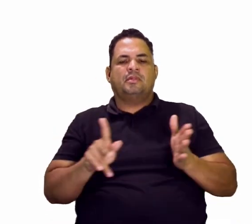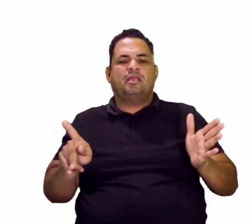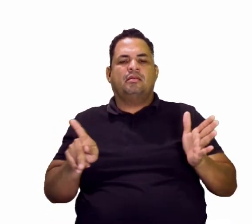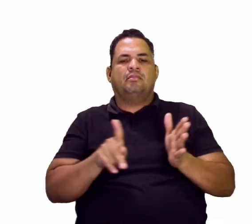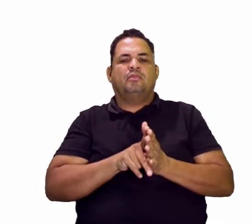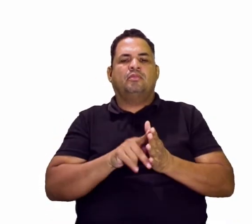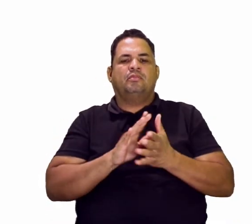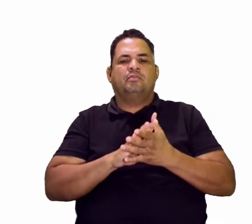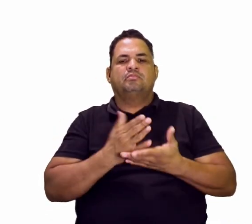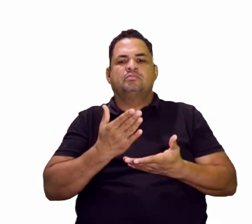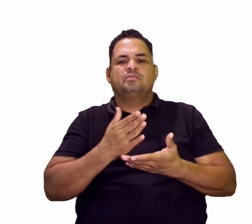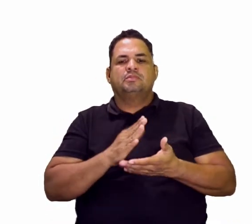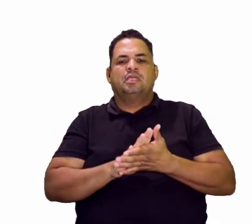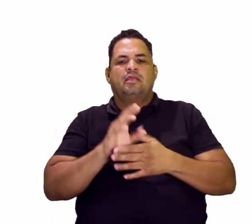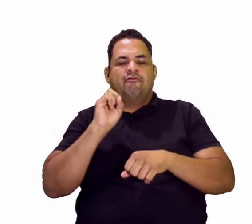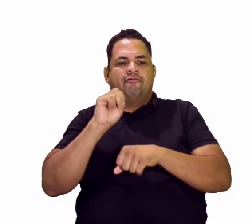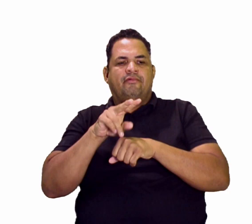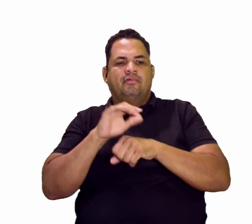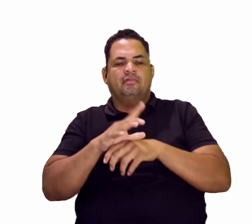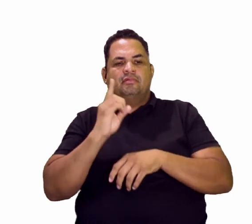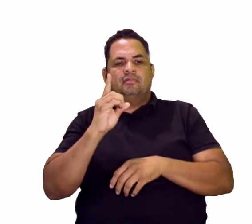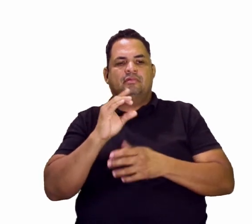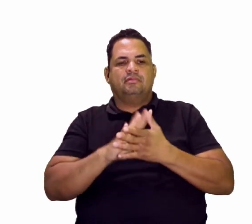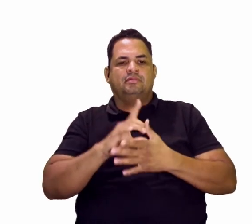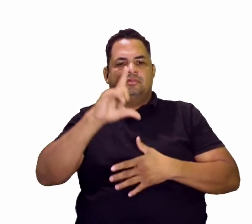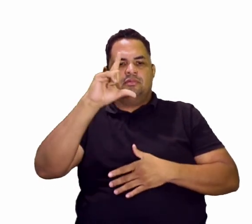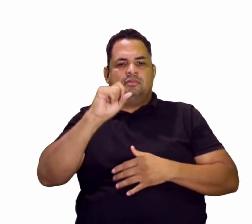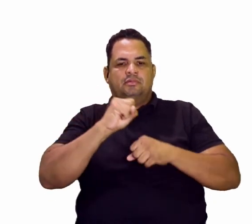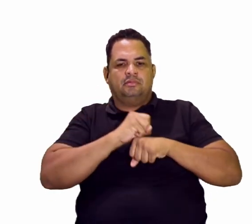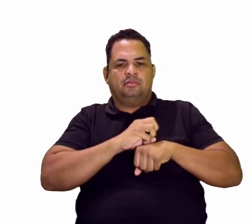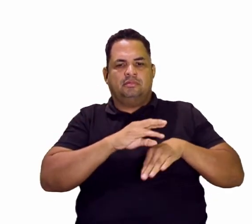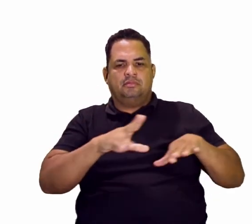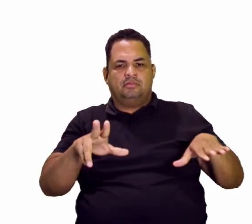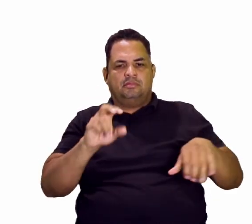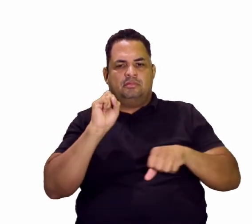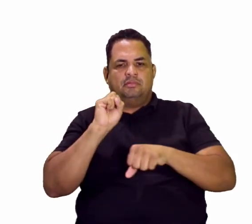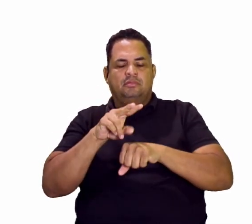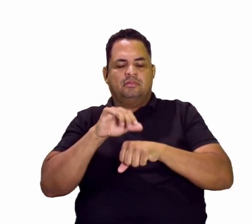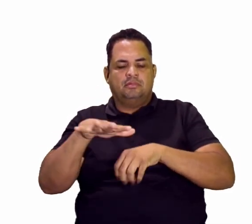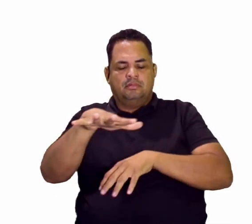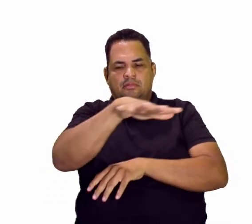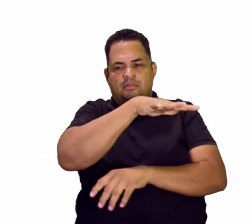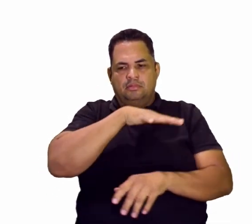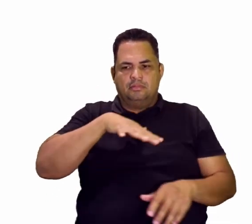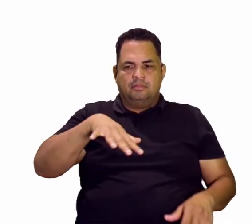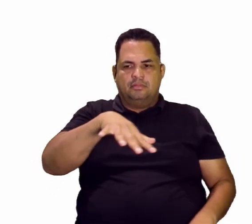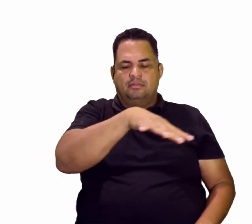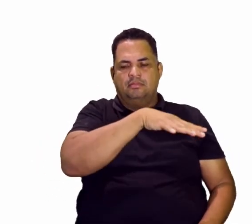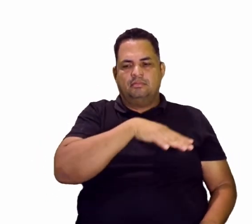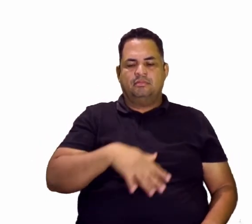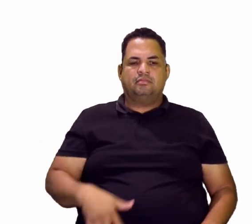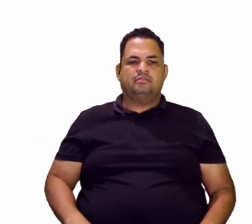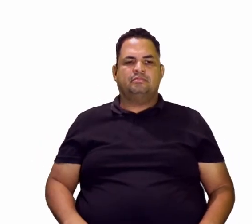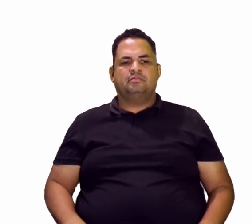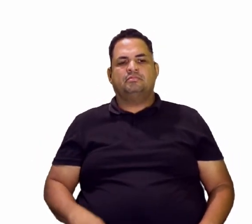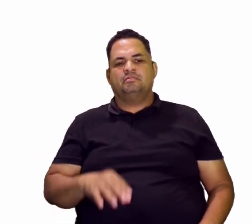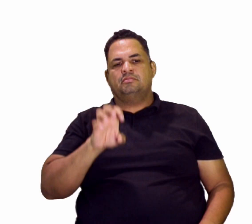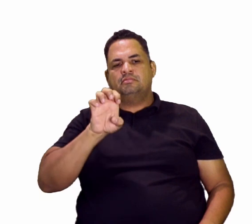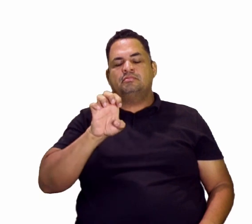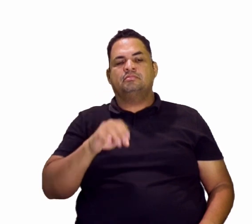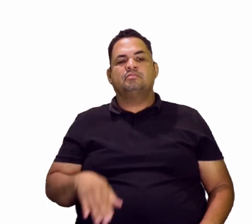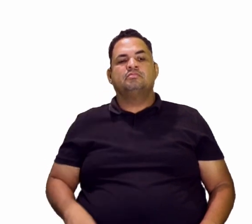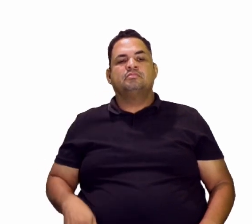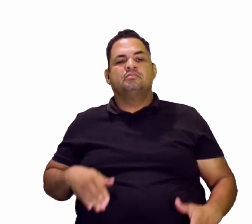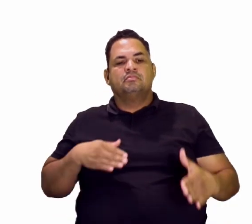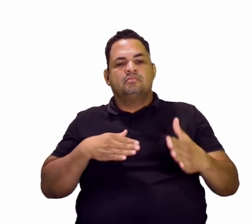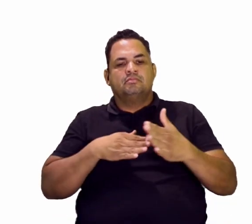autoinfecção viral. A letra D, reduzir a transmissão do vírus no ambiente. E a letra